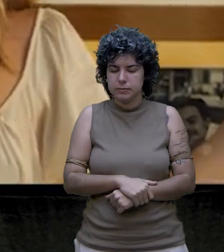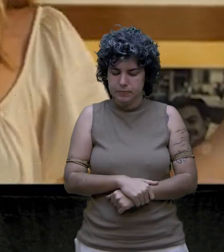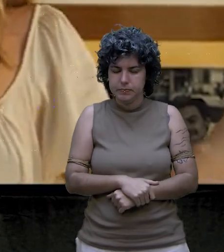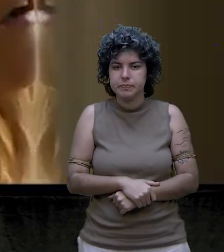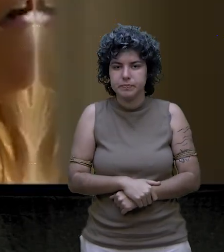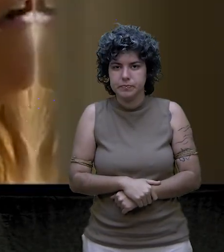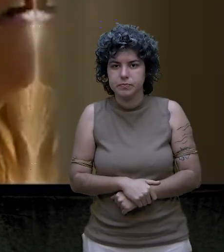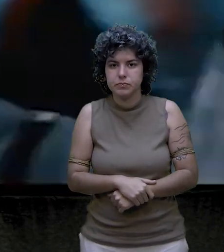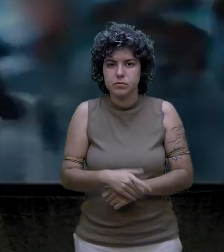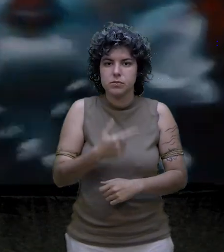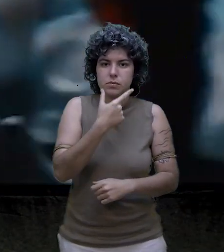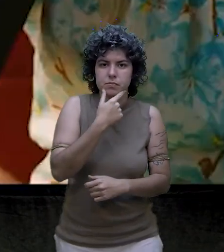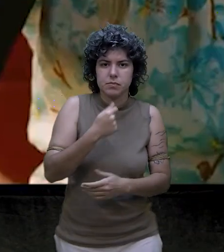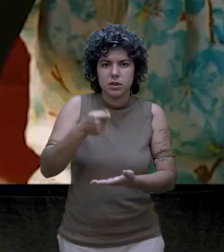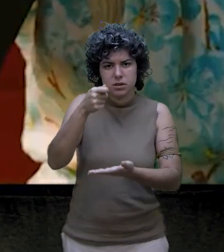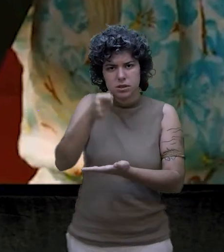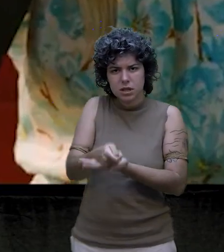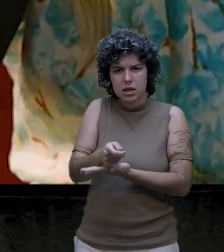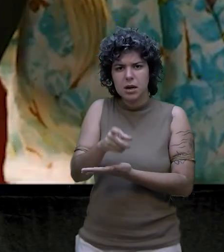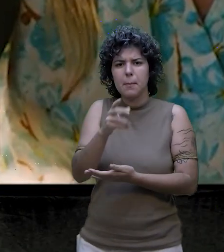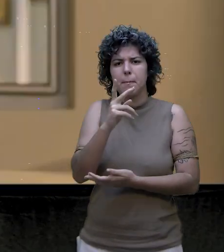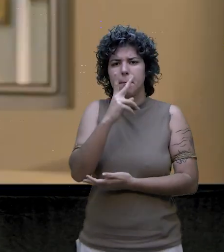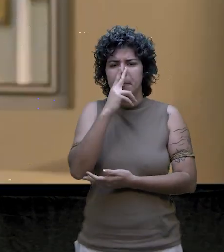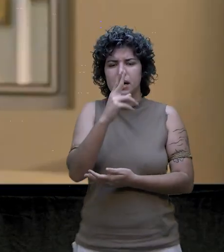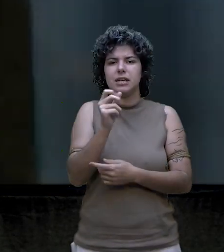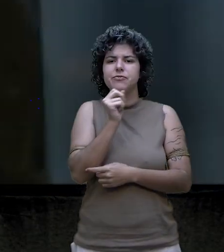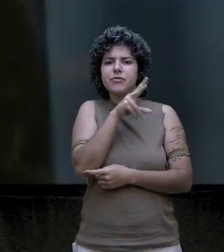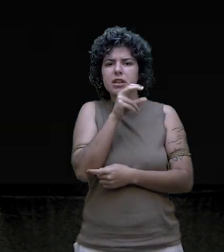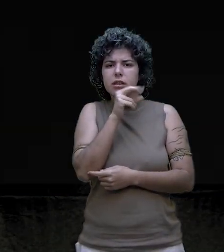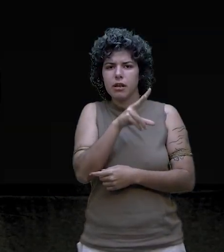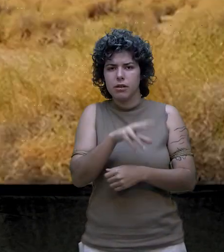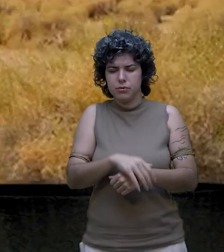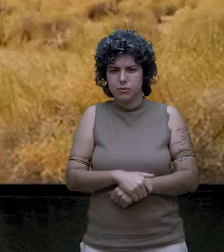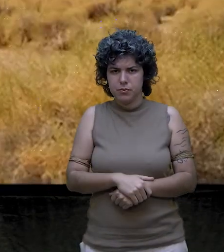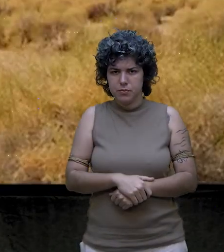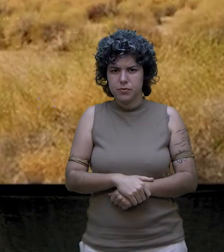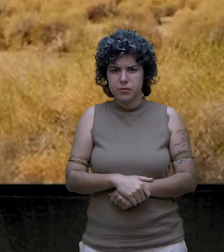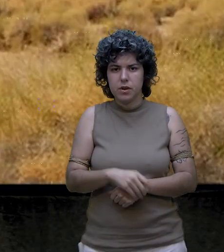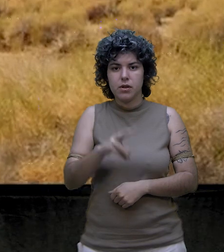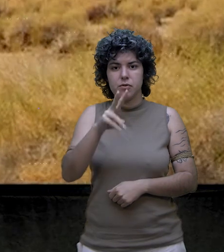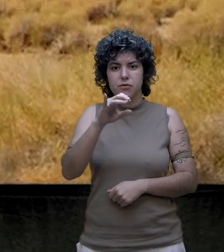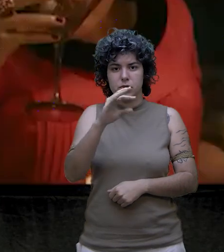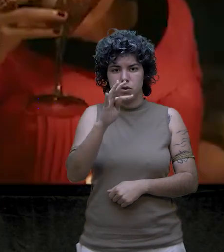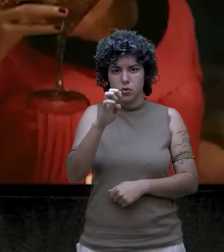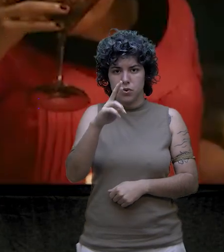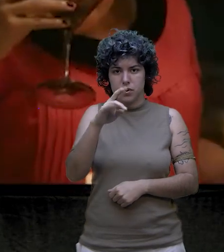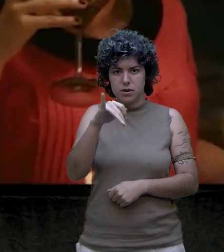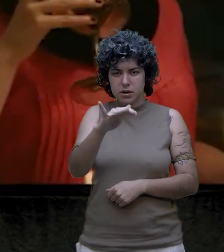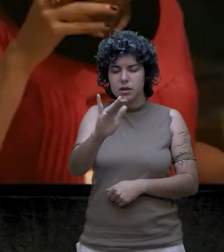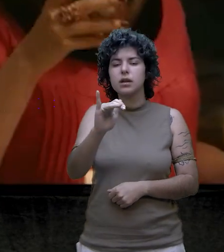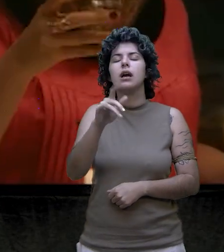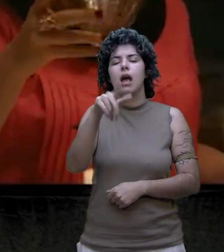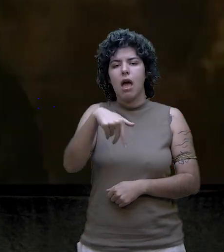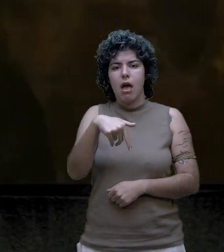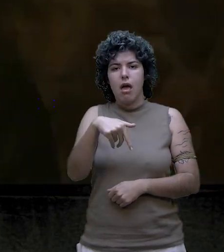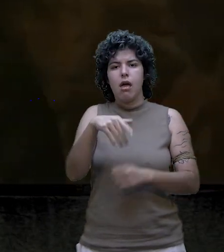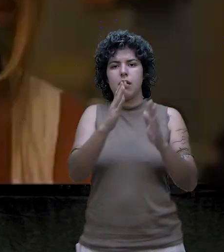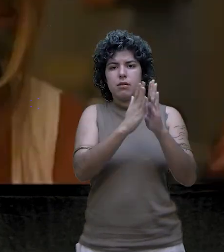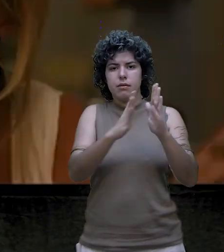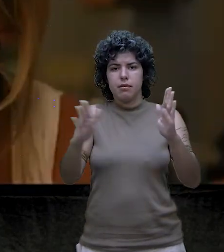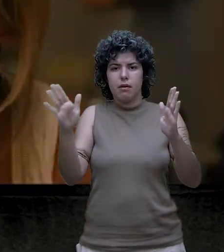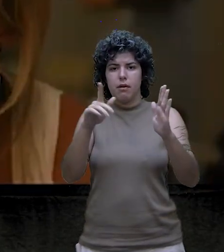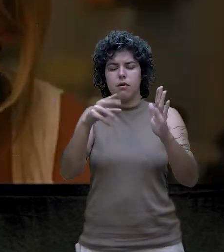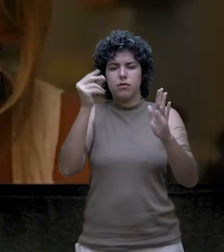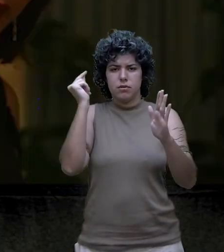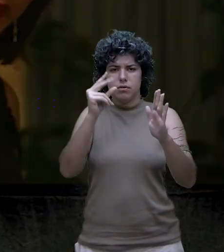patriarcado é uma bolha de sabão envenenada. Victory não é só um cenário vintage. É a materialização da fantasia machista